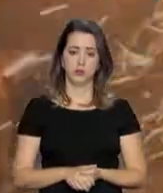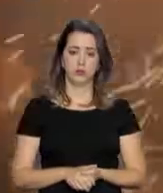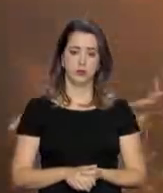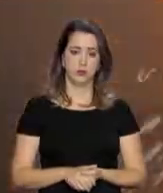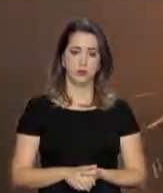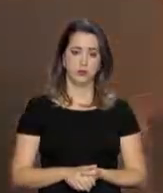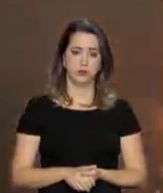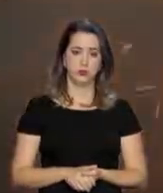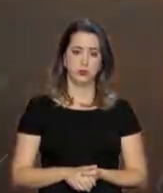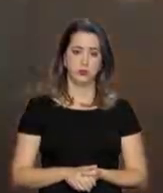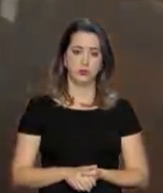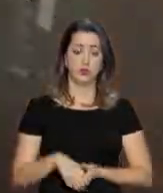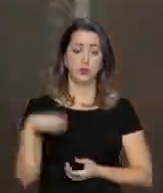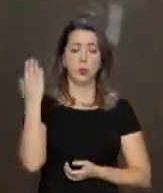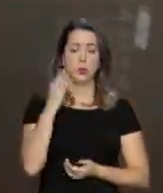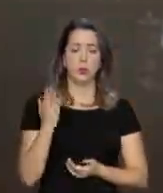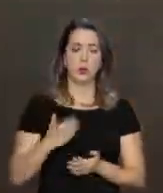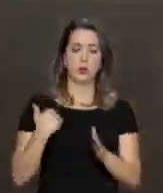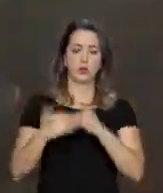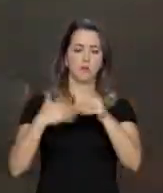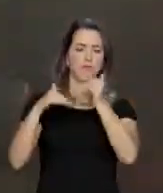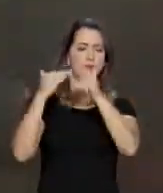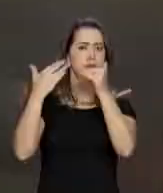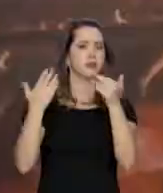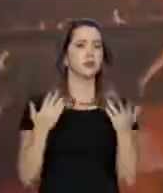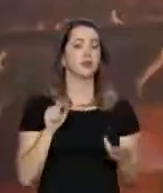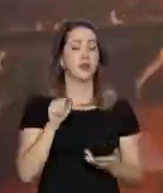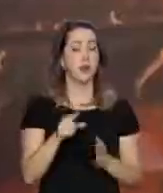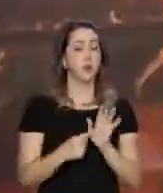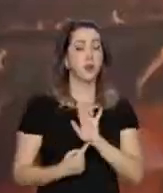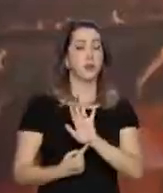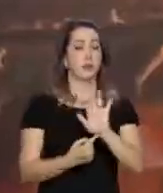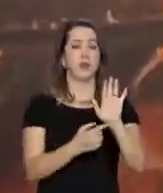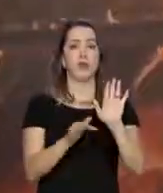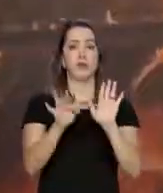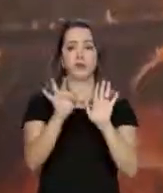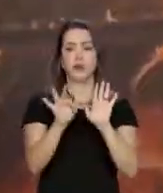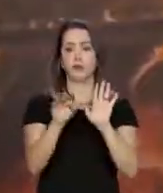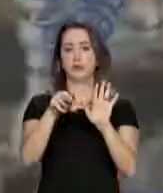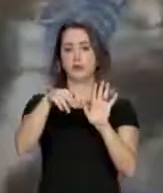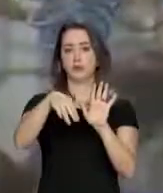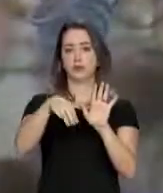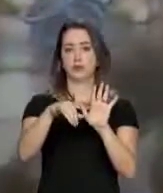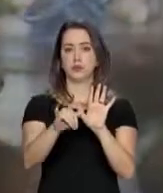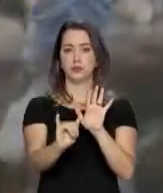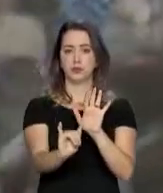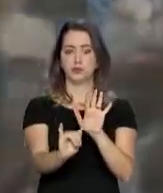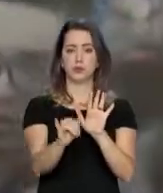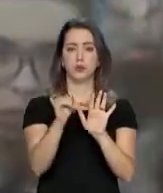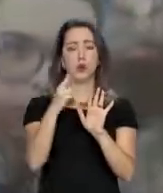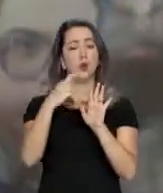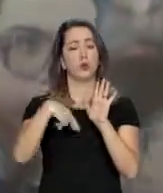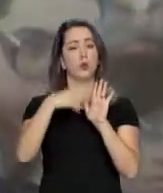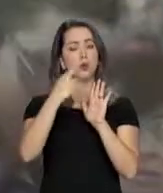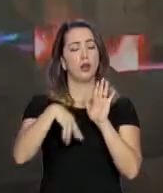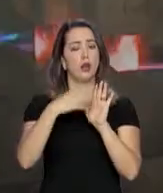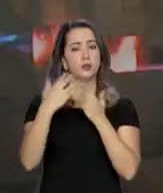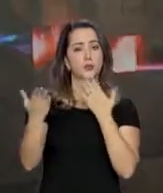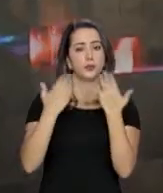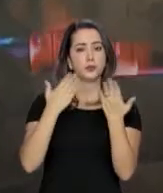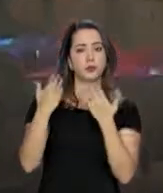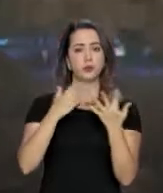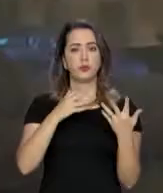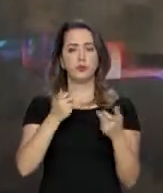o brasil em aceleração é o que revela o fundo monetário internacional no relatório panorama da economia